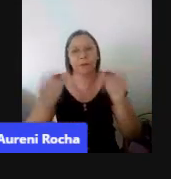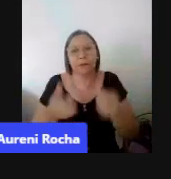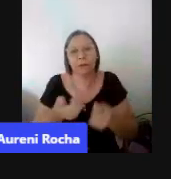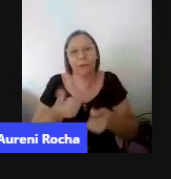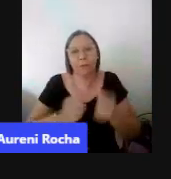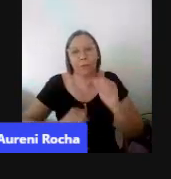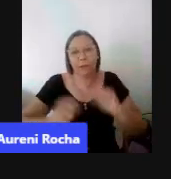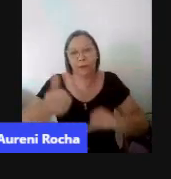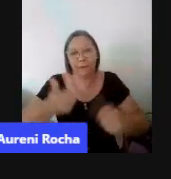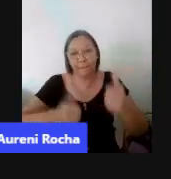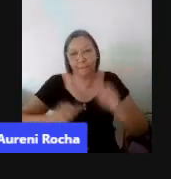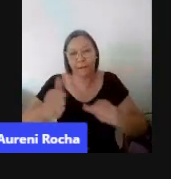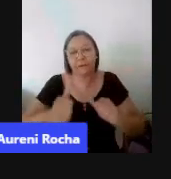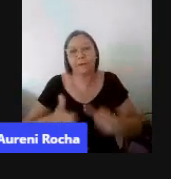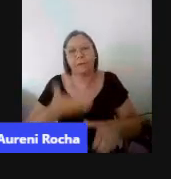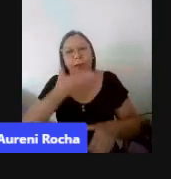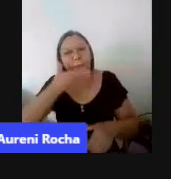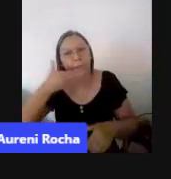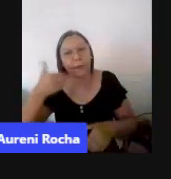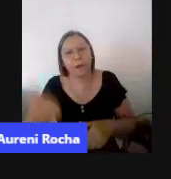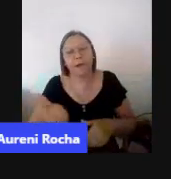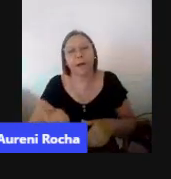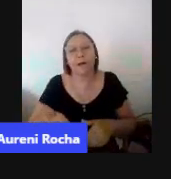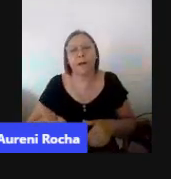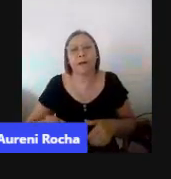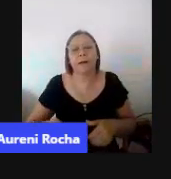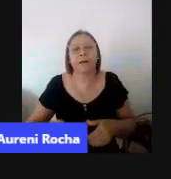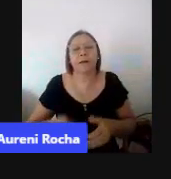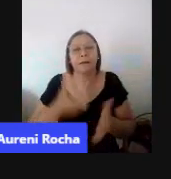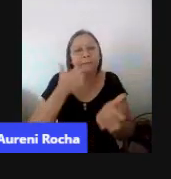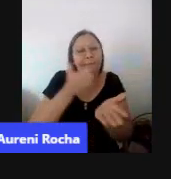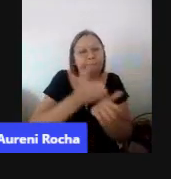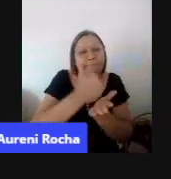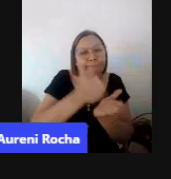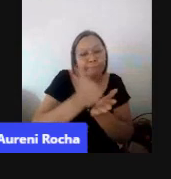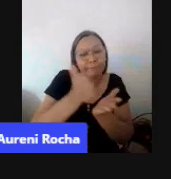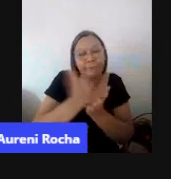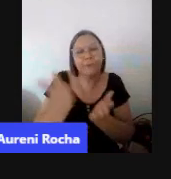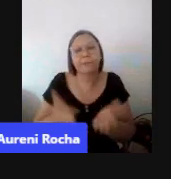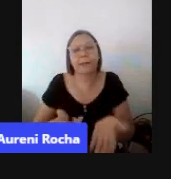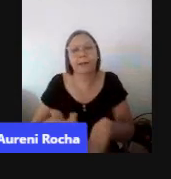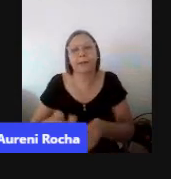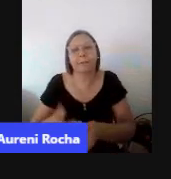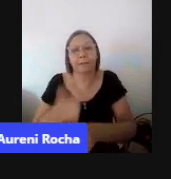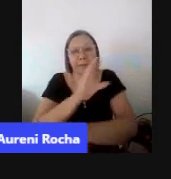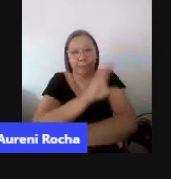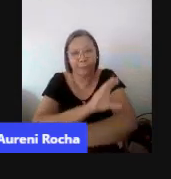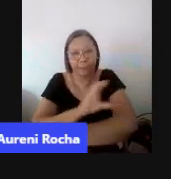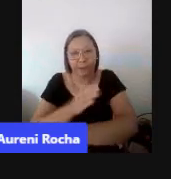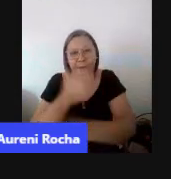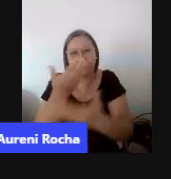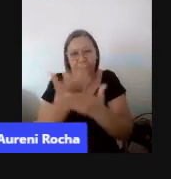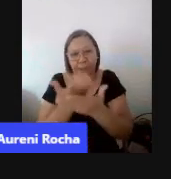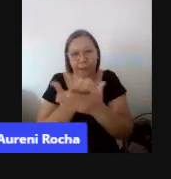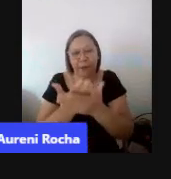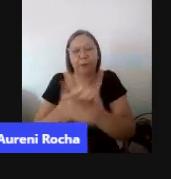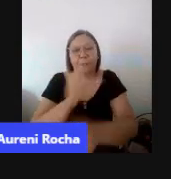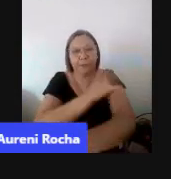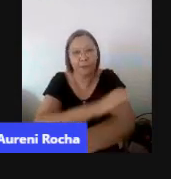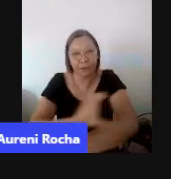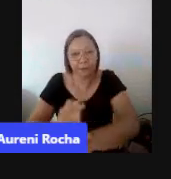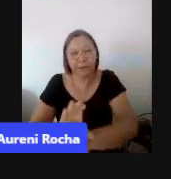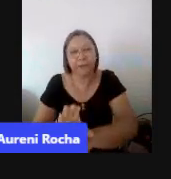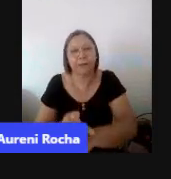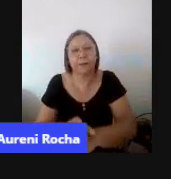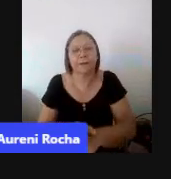e trazer mais possibilidades para as aulas de ciências, certo? A Brenda, infelizmente, ela estava aqui com a gente, mas